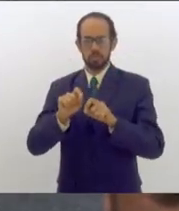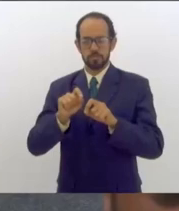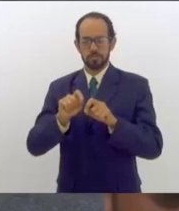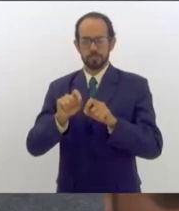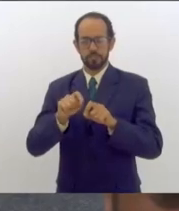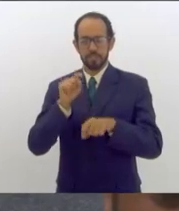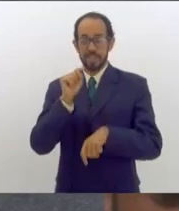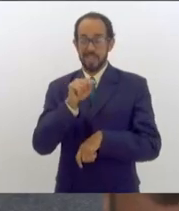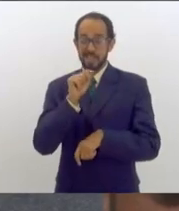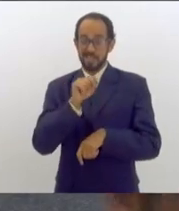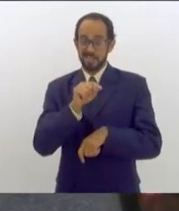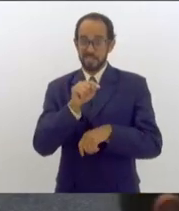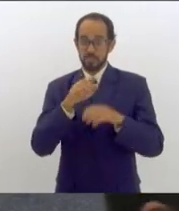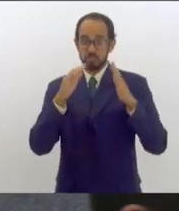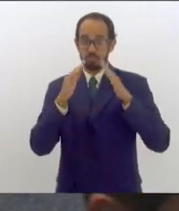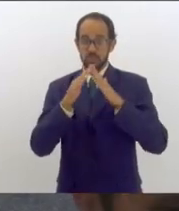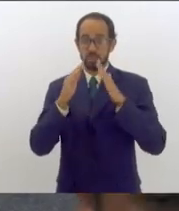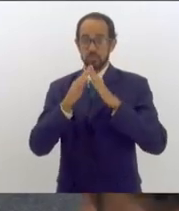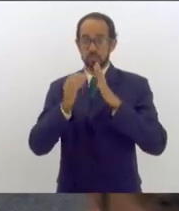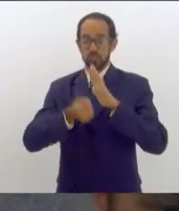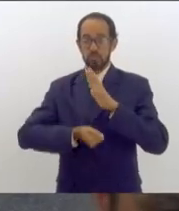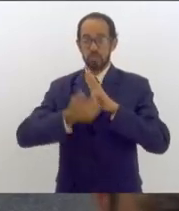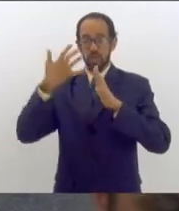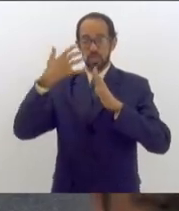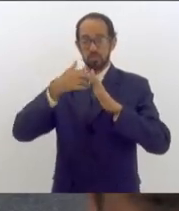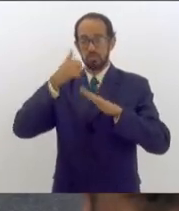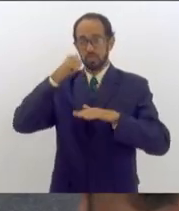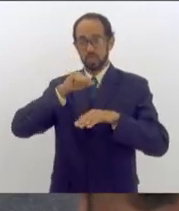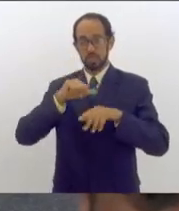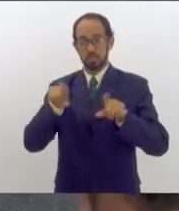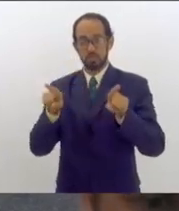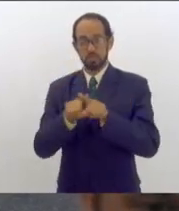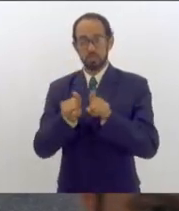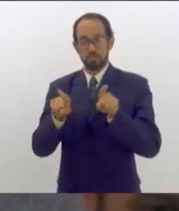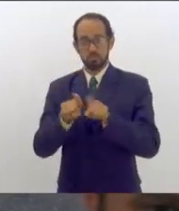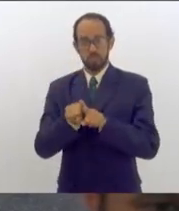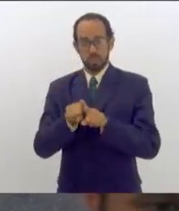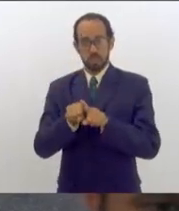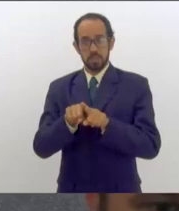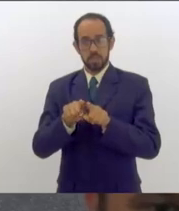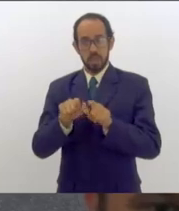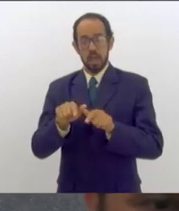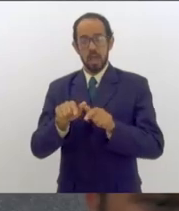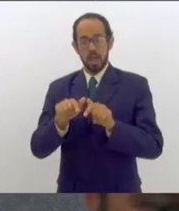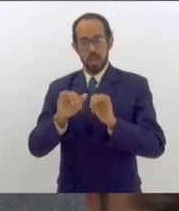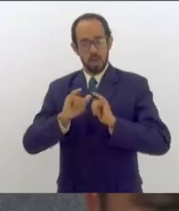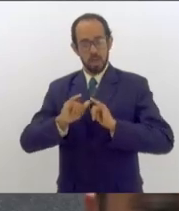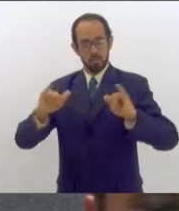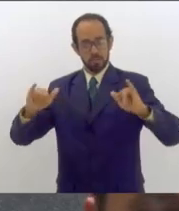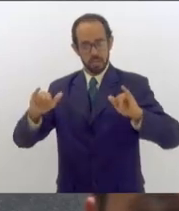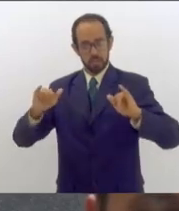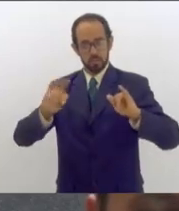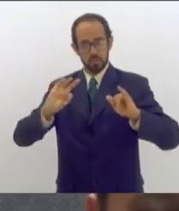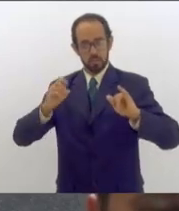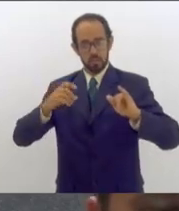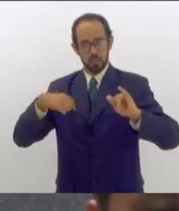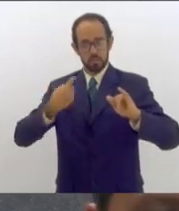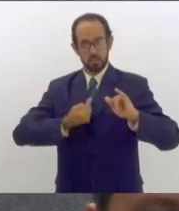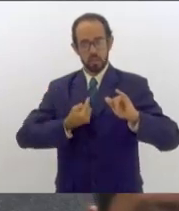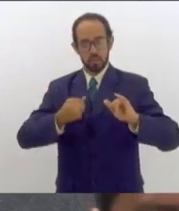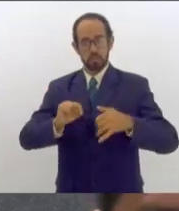esses moradores e muitas mulheres inclusive é acionaram todos nós na comissão da mulher